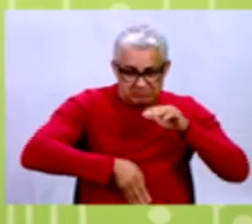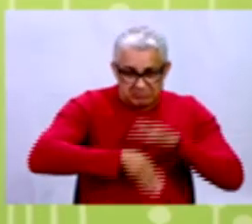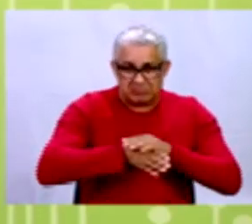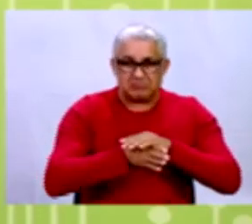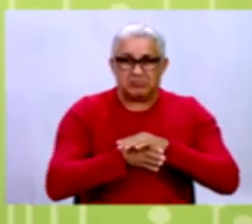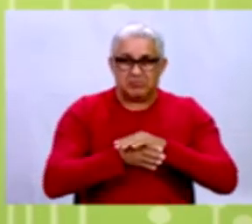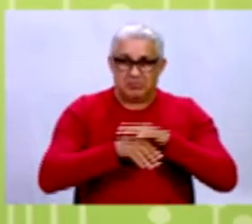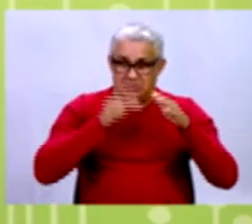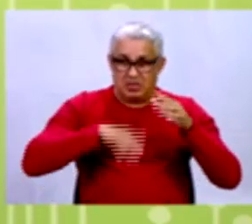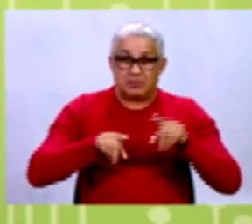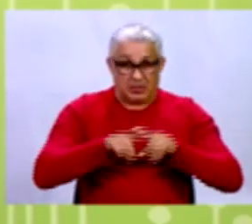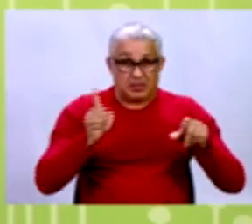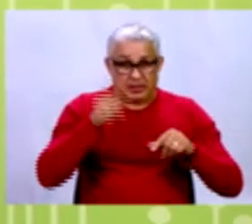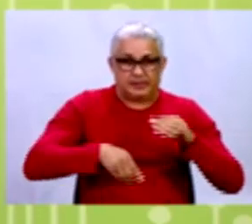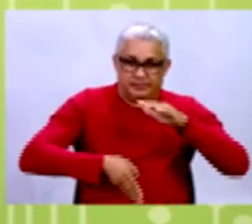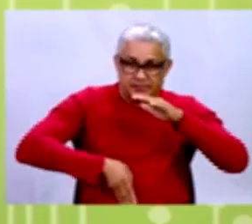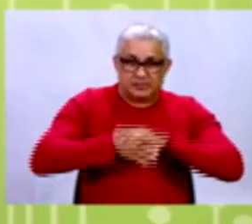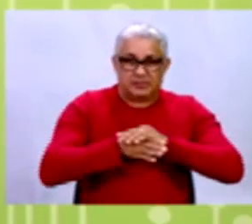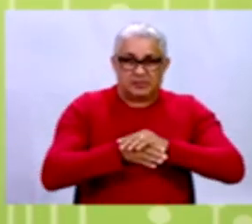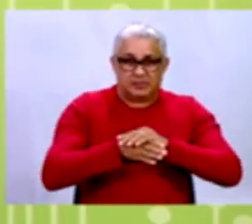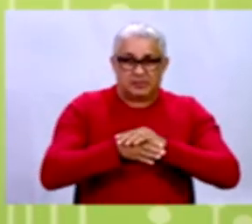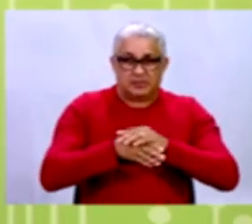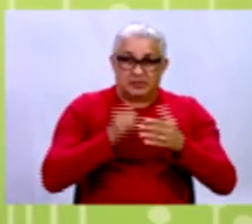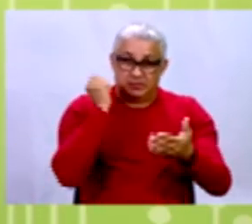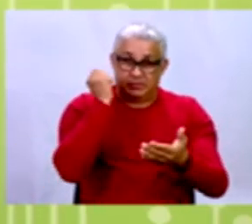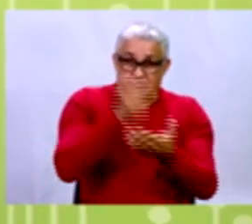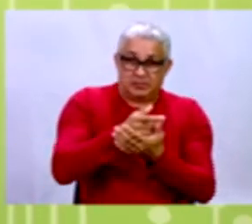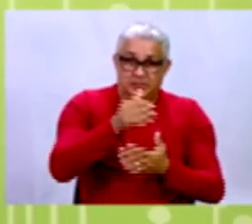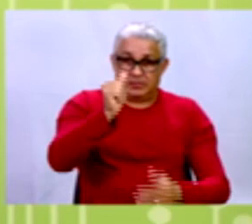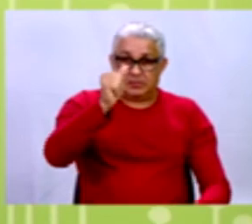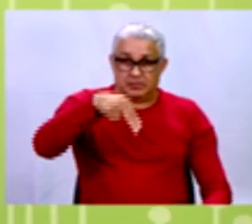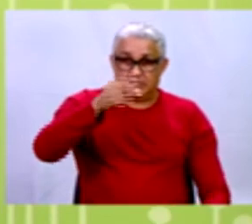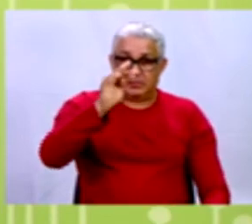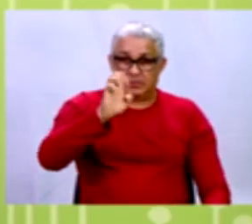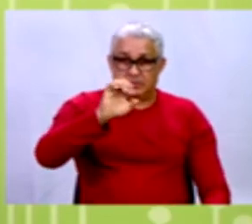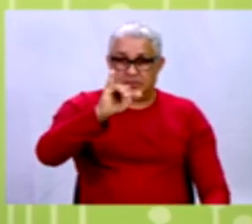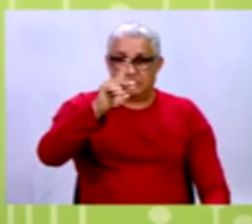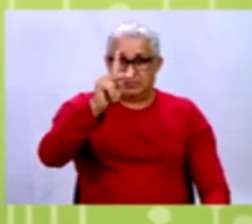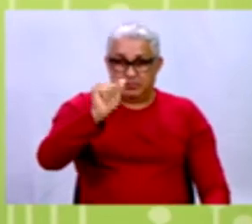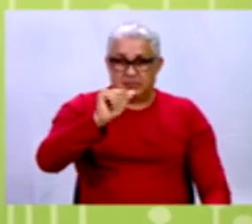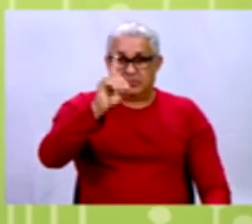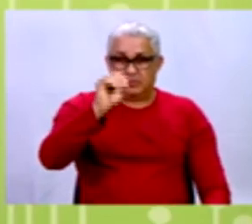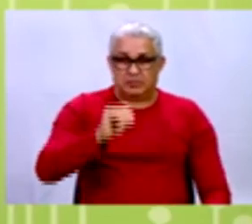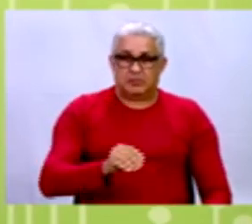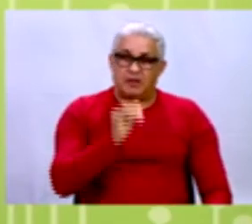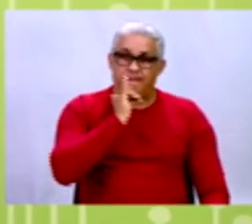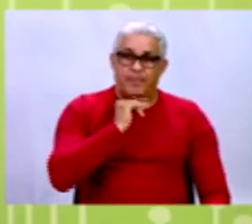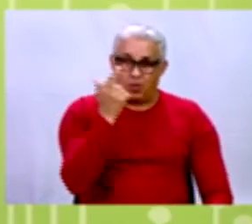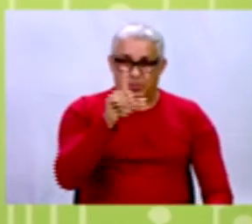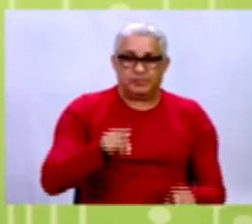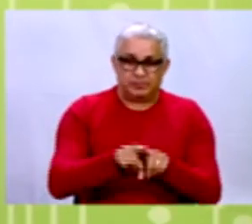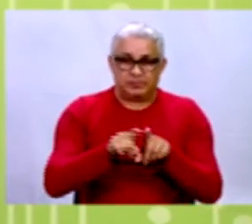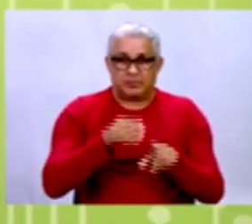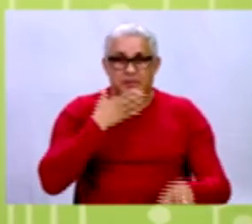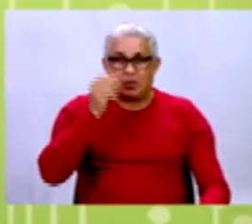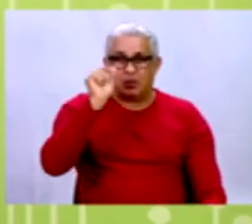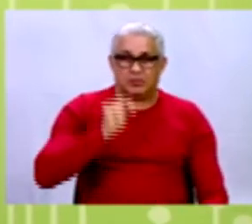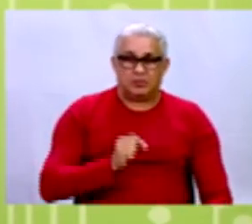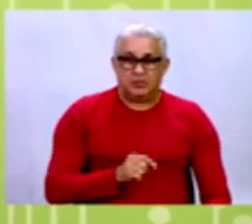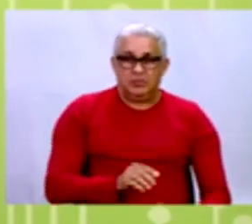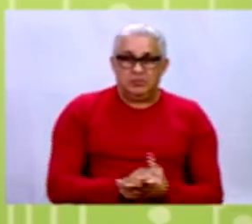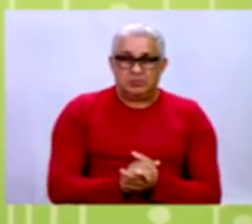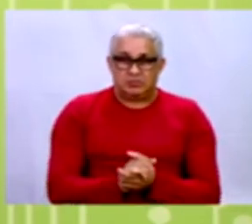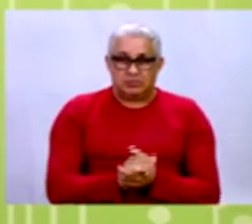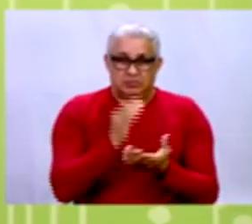que seja baixo, mas é uma entrada. Então, isso aí é um pagamento antecipado que você está fazendo. Um outro exemplo, até melhor, seria o financiamento